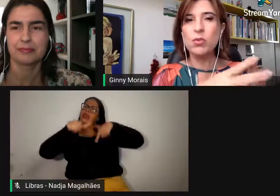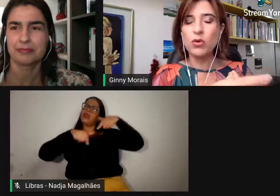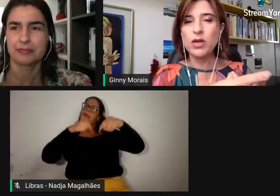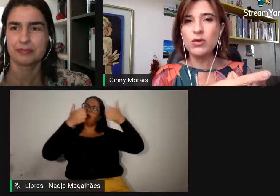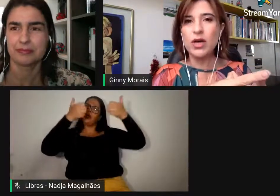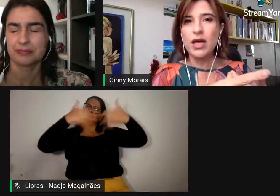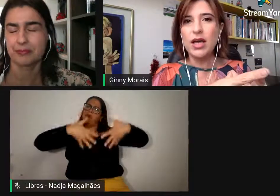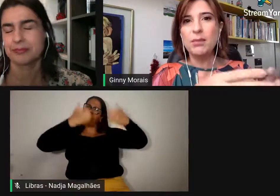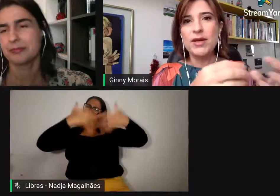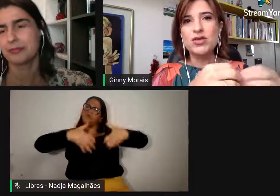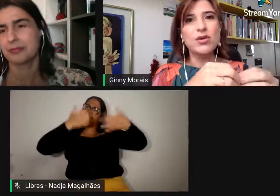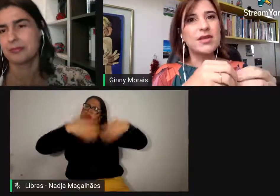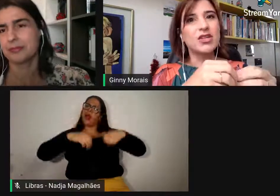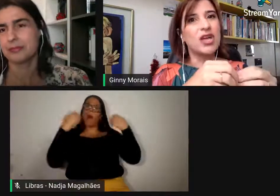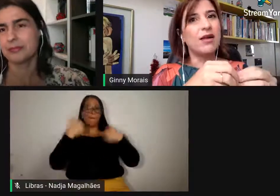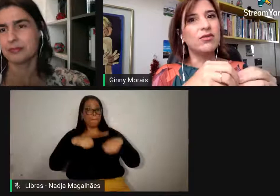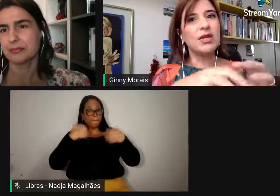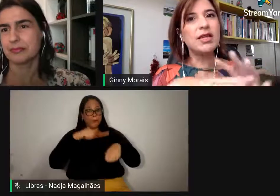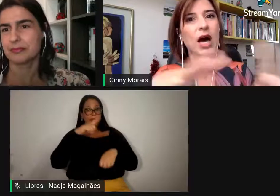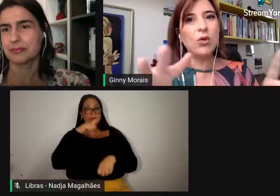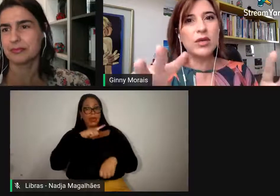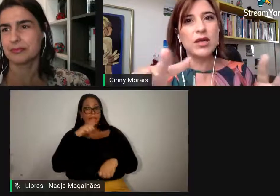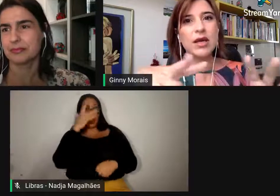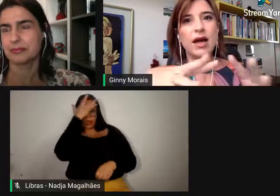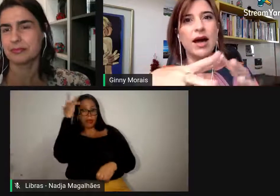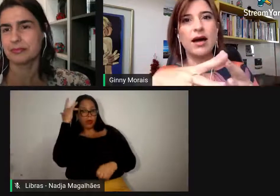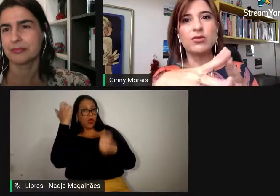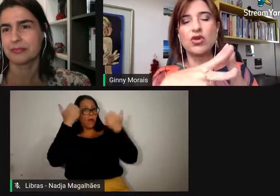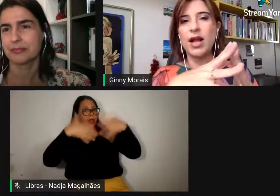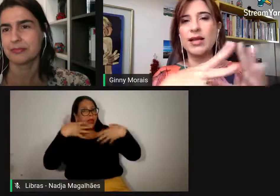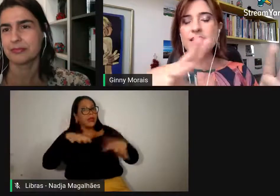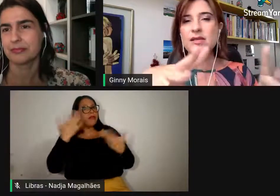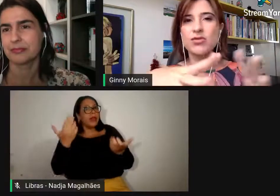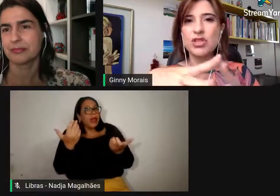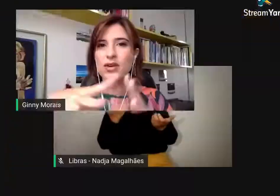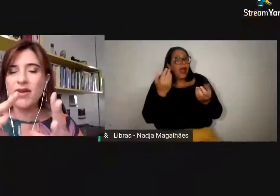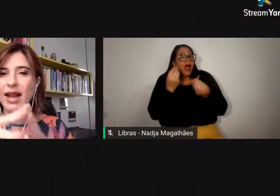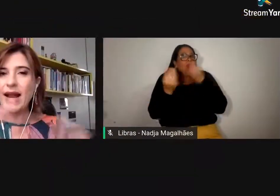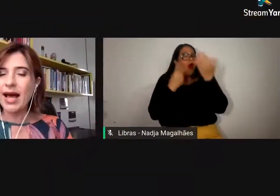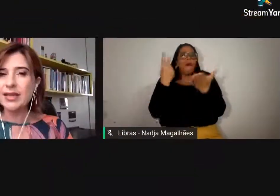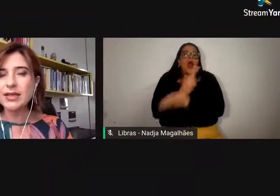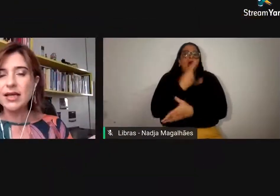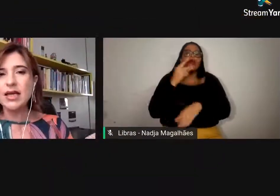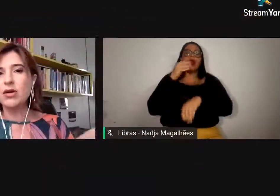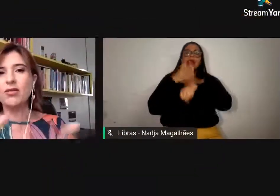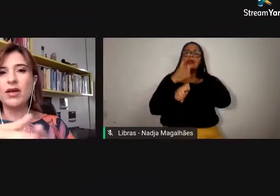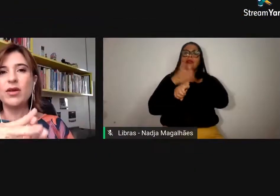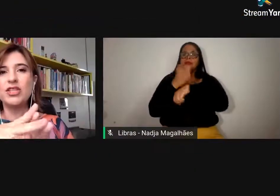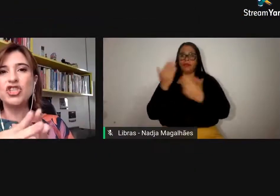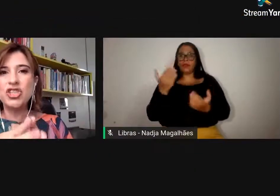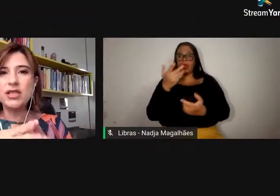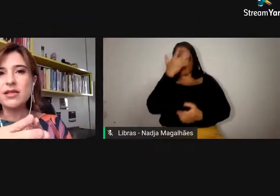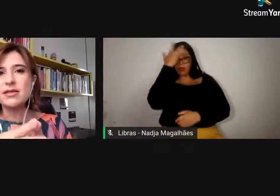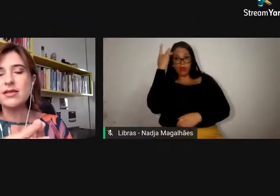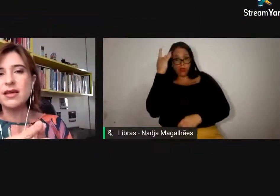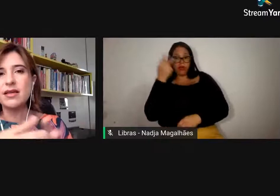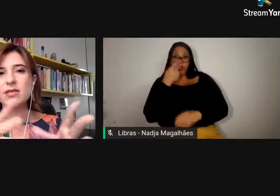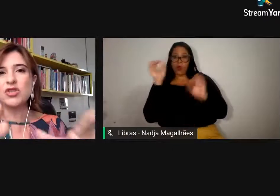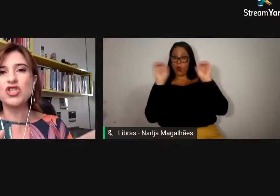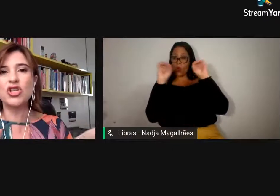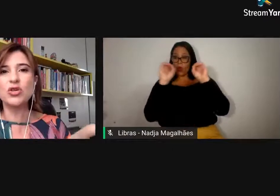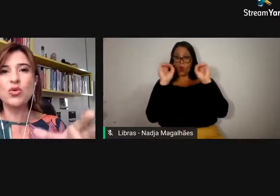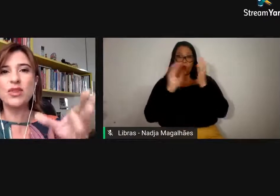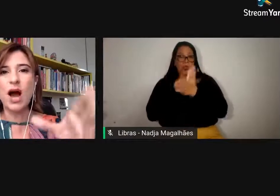explicações para o público e pessoas que achavam que não, que os jornalistas não tinham que falar nada, que o evento ele tinha que